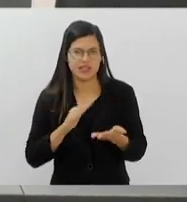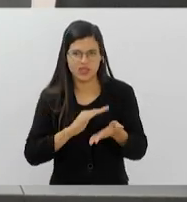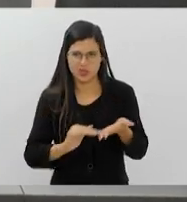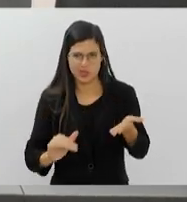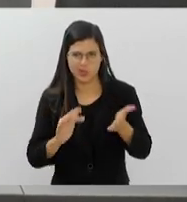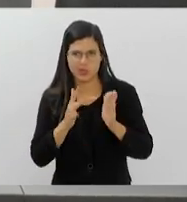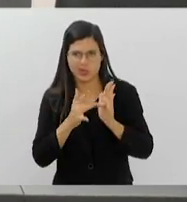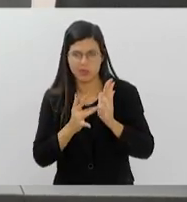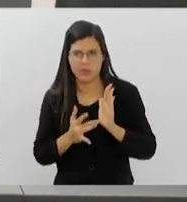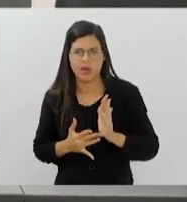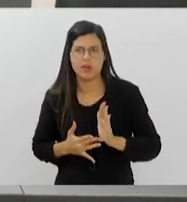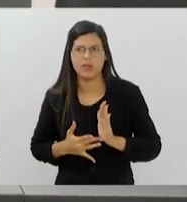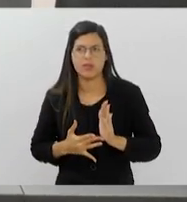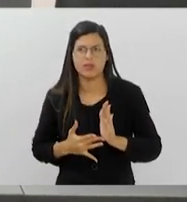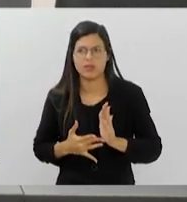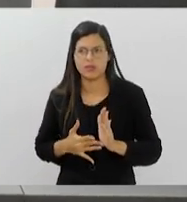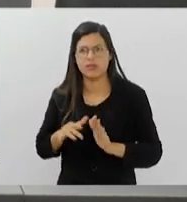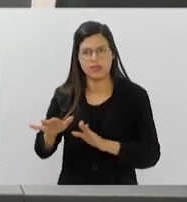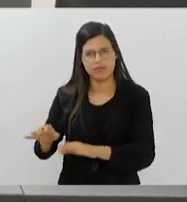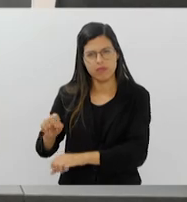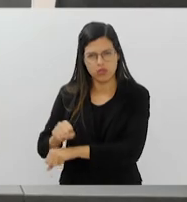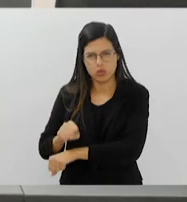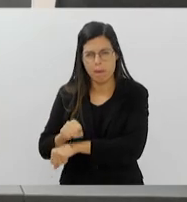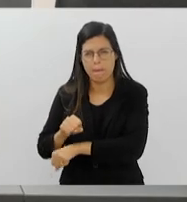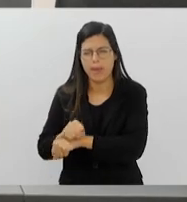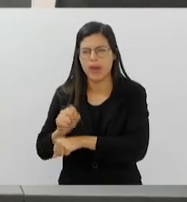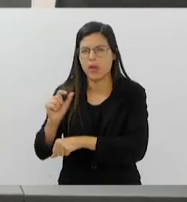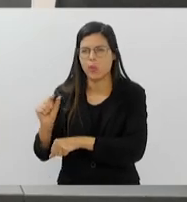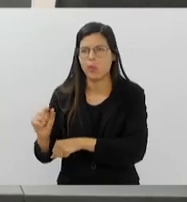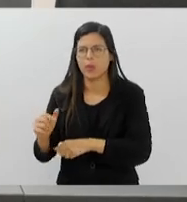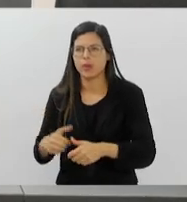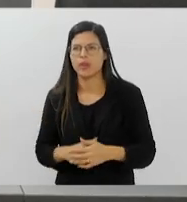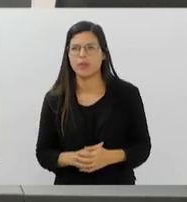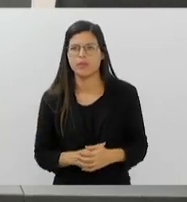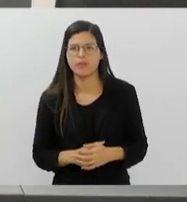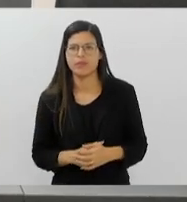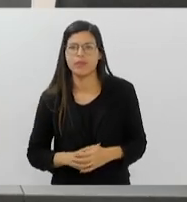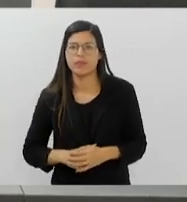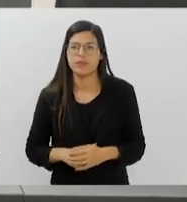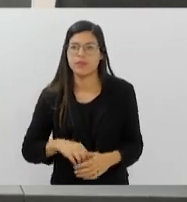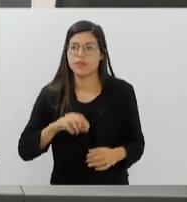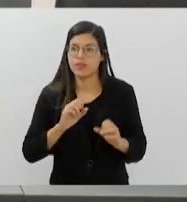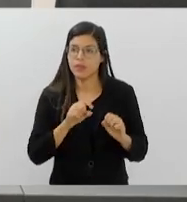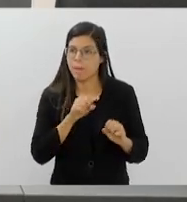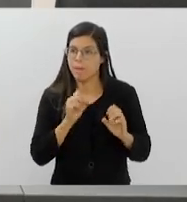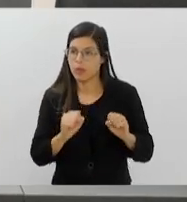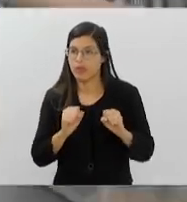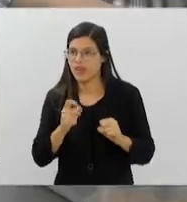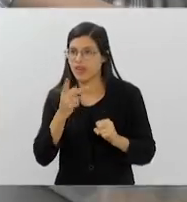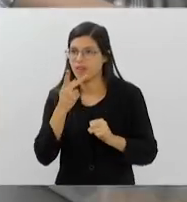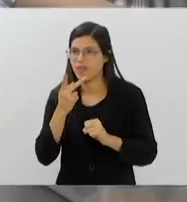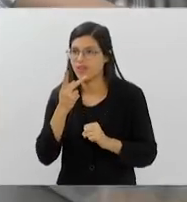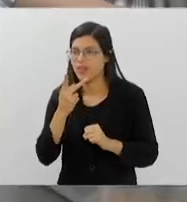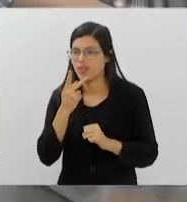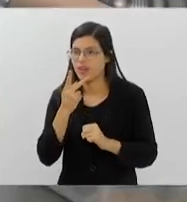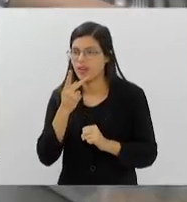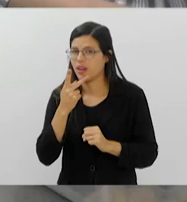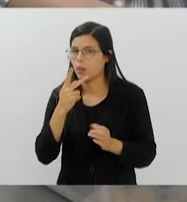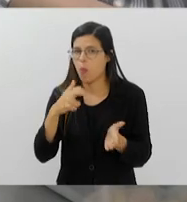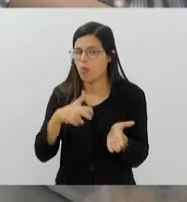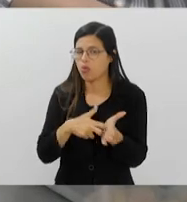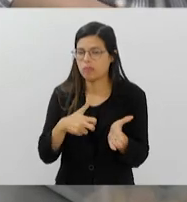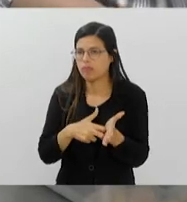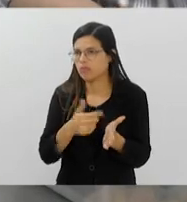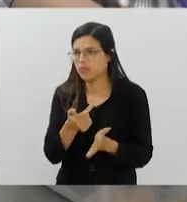deixa adormecido um pouquinho. Vossa Excelência poderia faturar dizendo que eles não foram punidos porque,